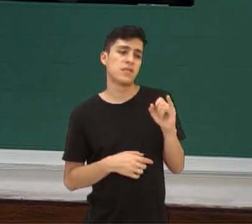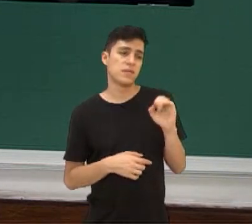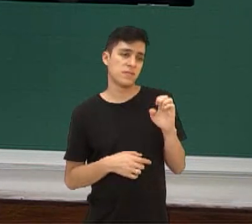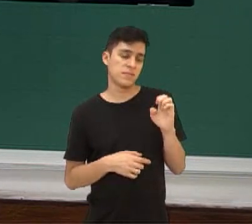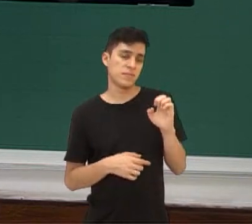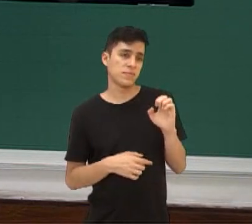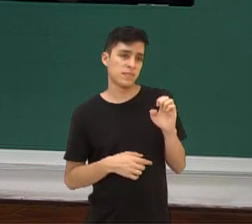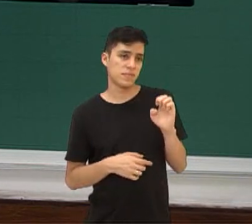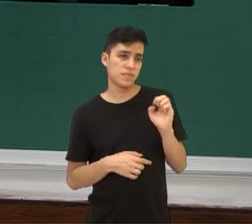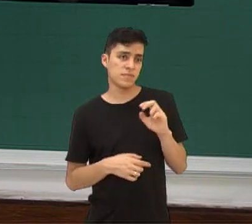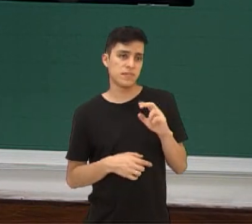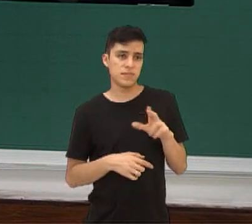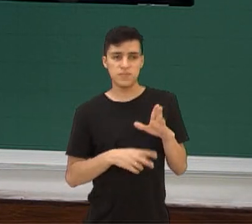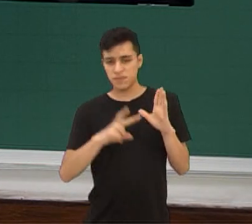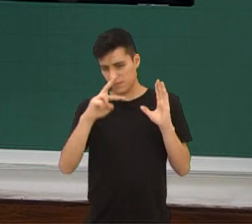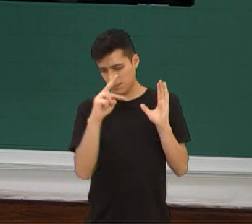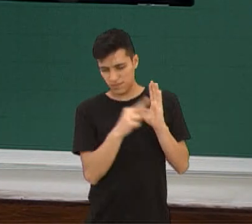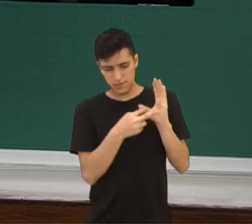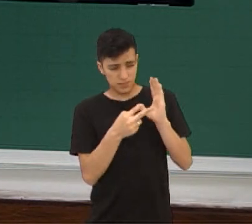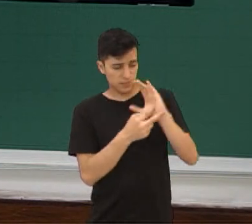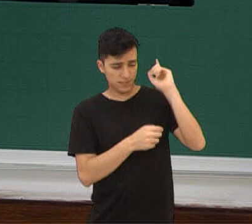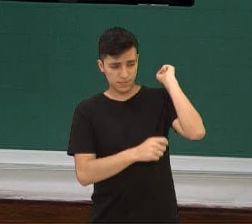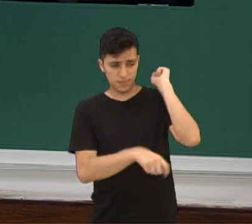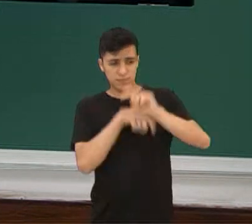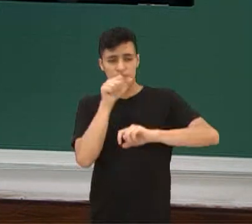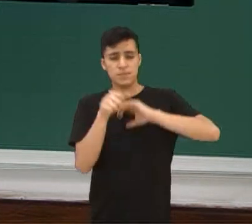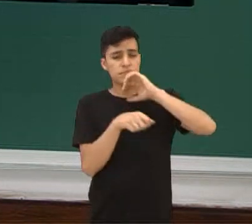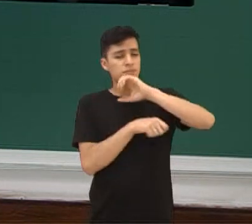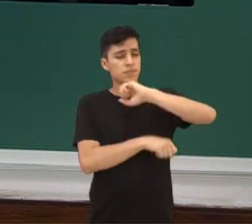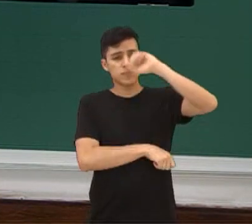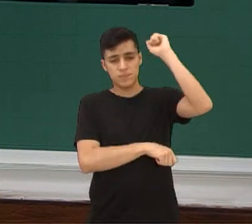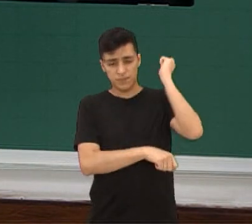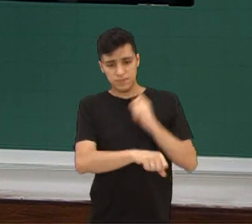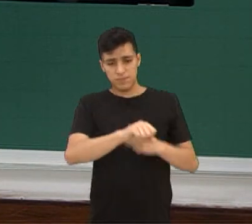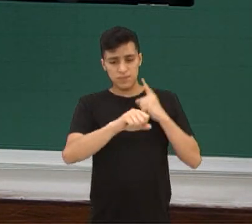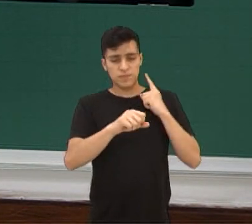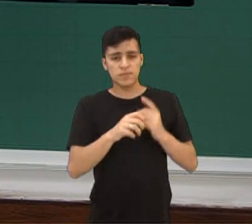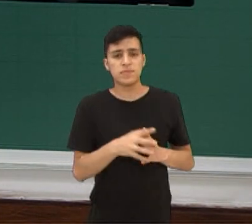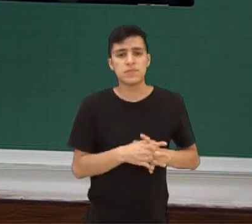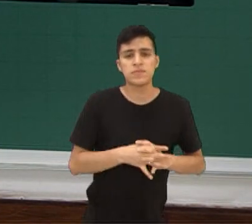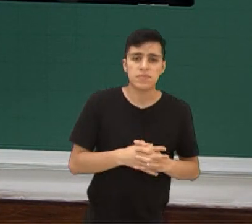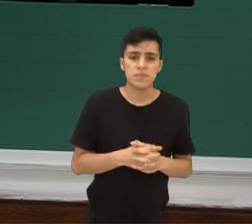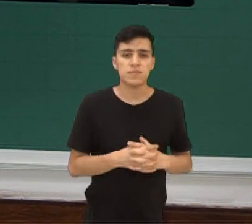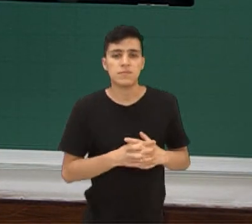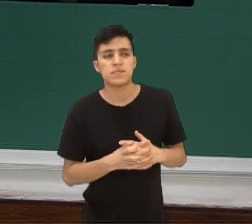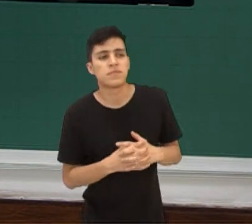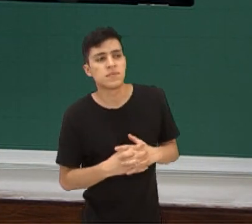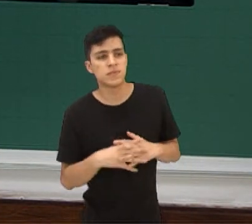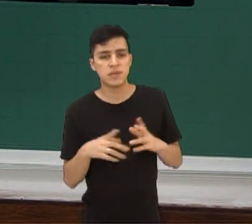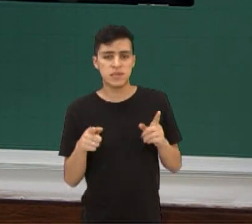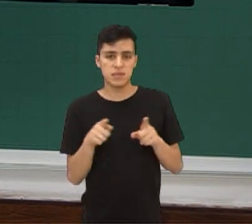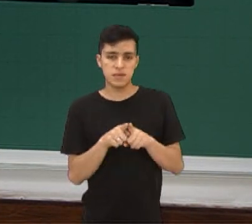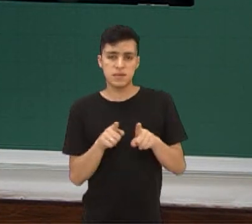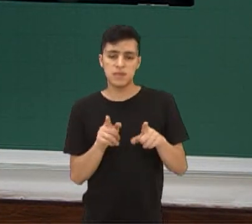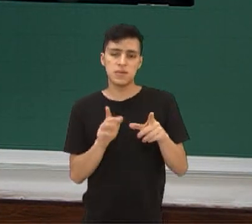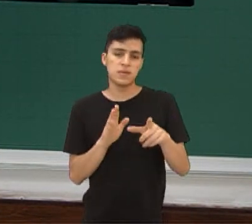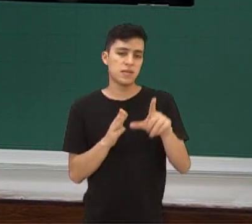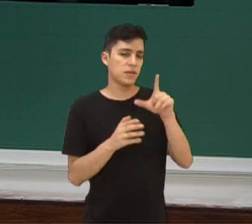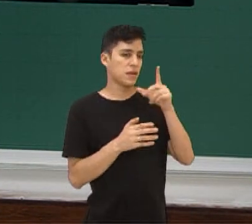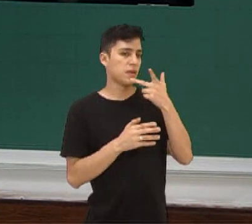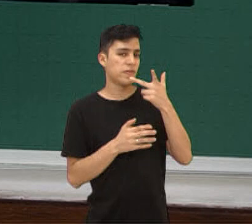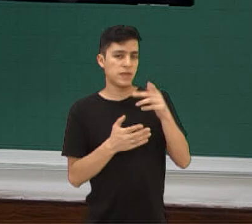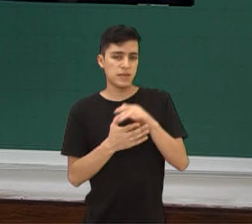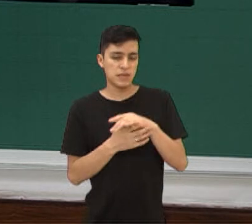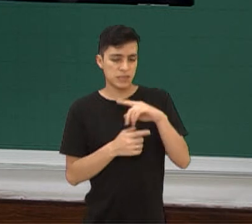cambio radical. Então, ele é uma mudança radical, uma metamorfose, né? É a mesma coisa que eu falar transformar-se